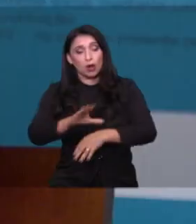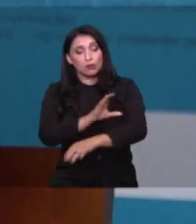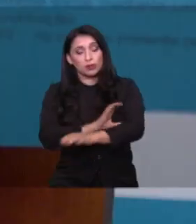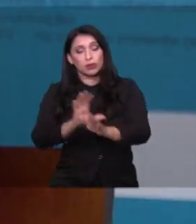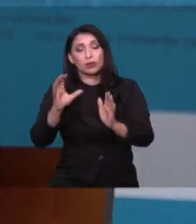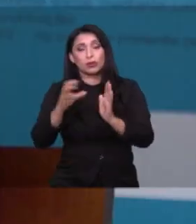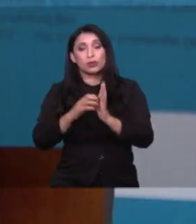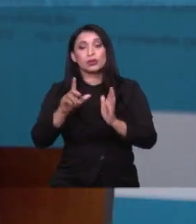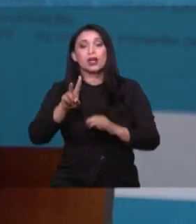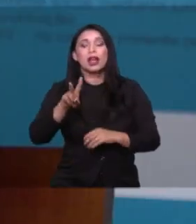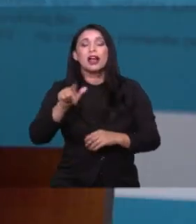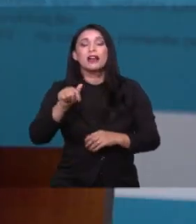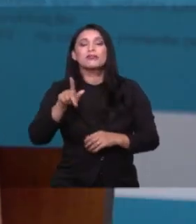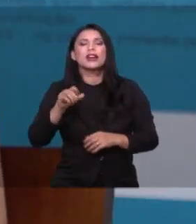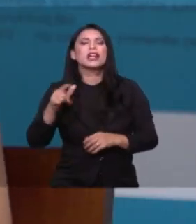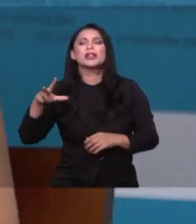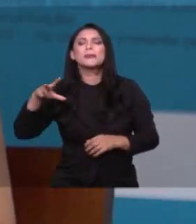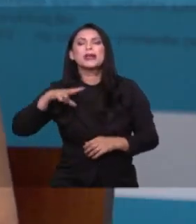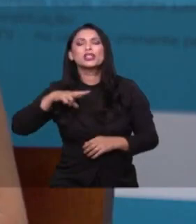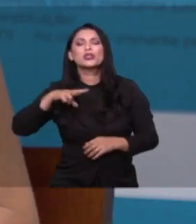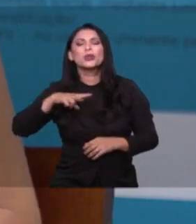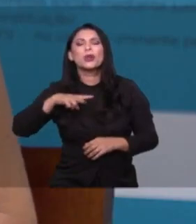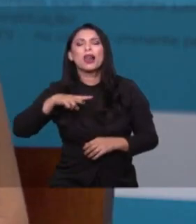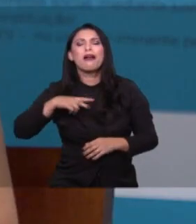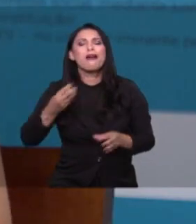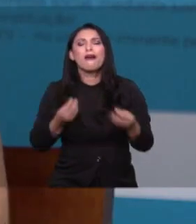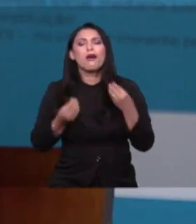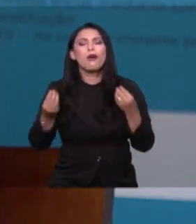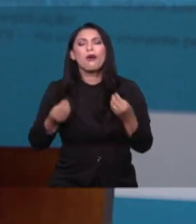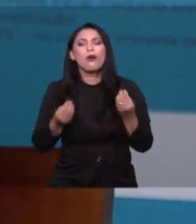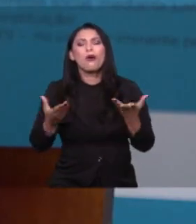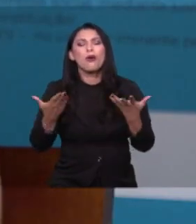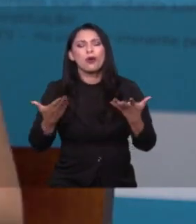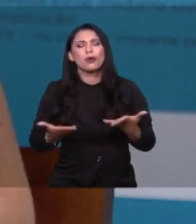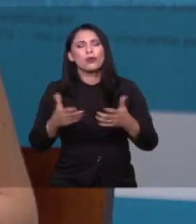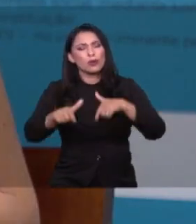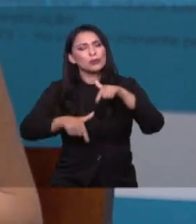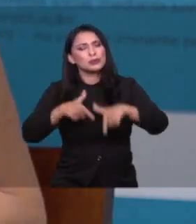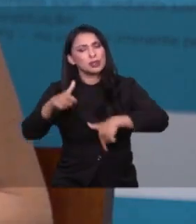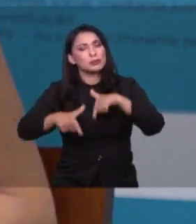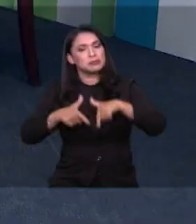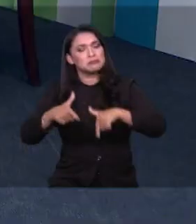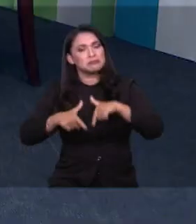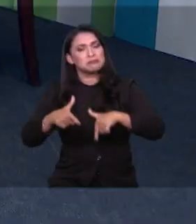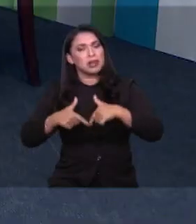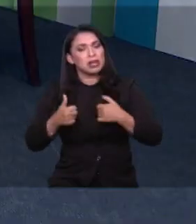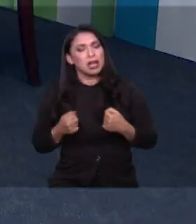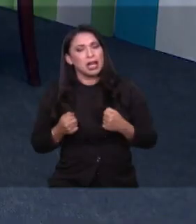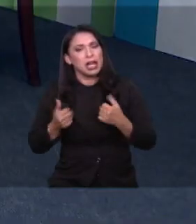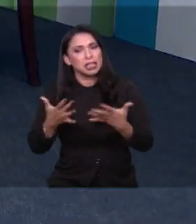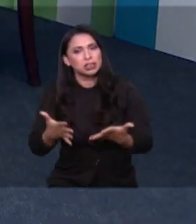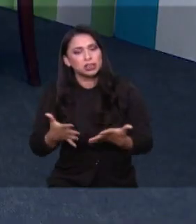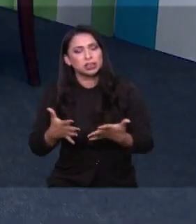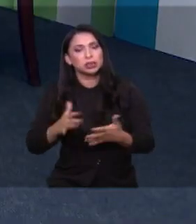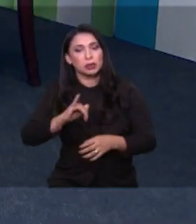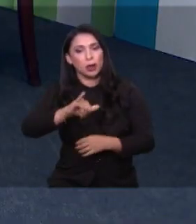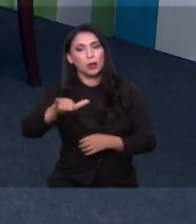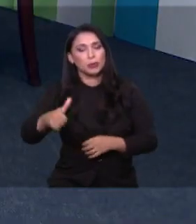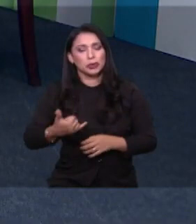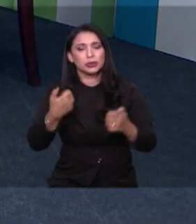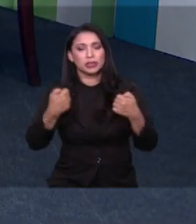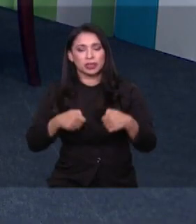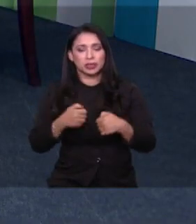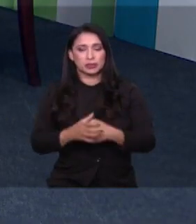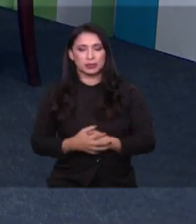garantidas. E a iniciativa privada? Como é que o mercado de trabalho pode agir e deve agir para poder garantir a oportunidade que é